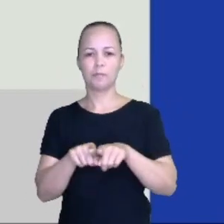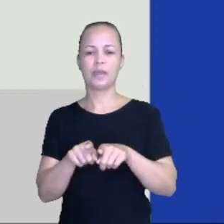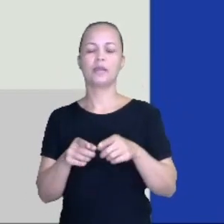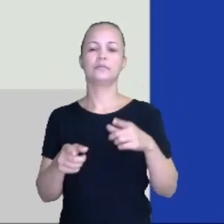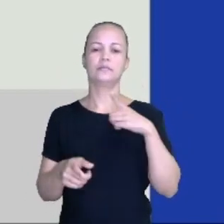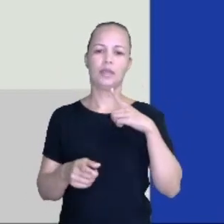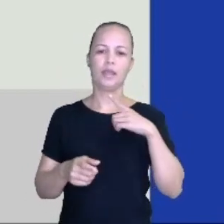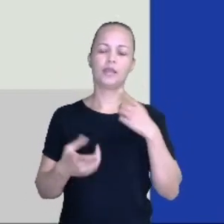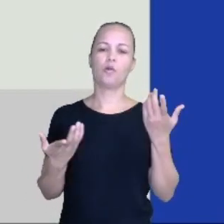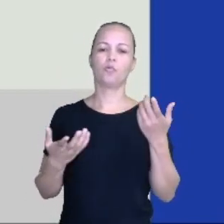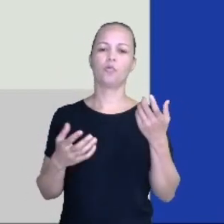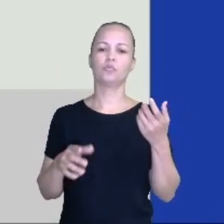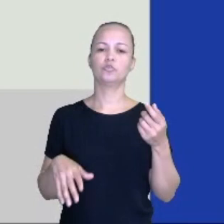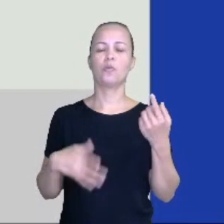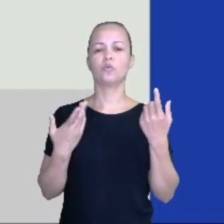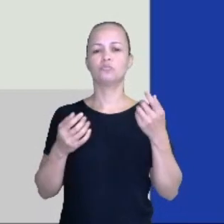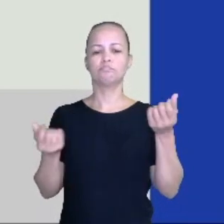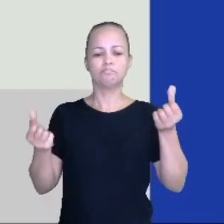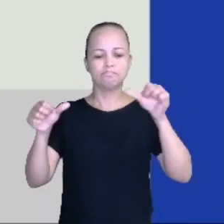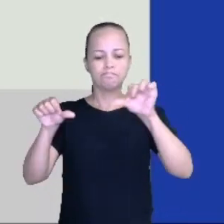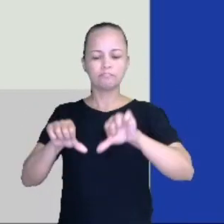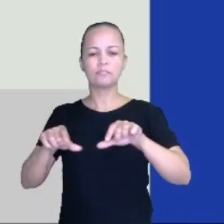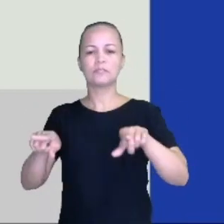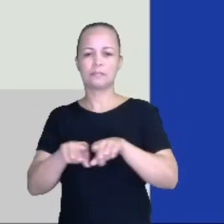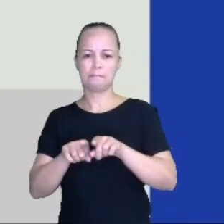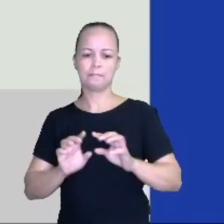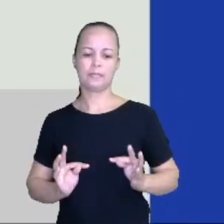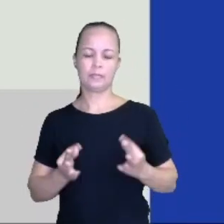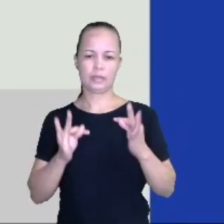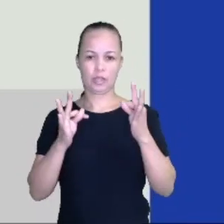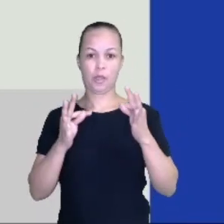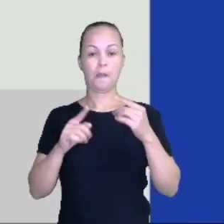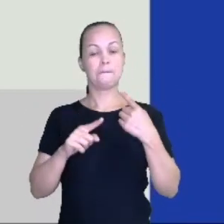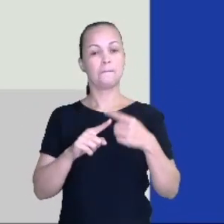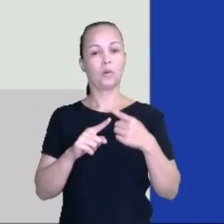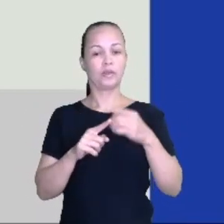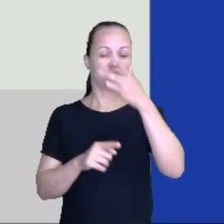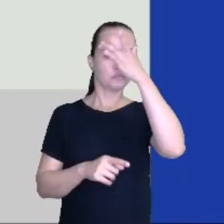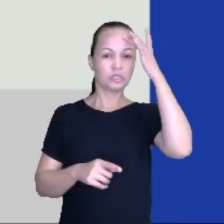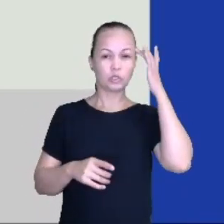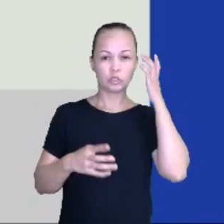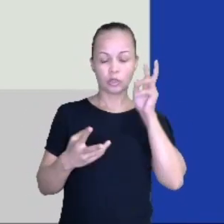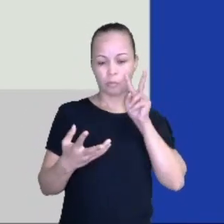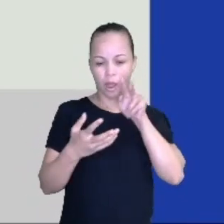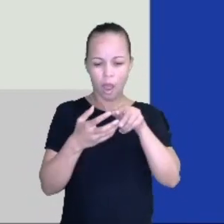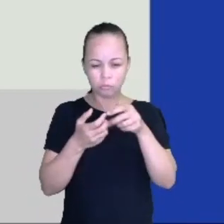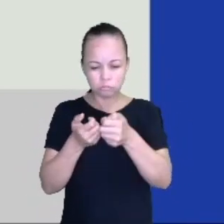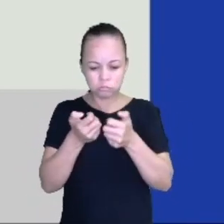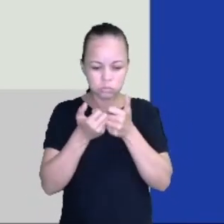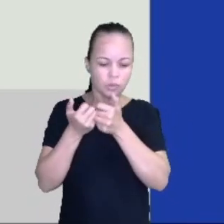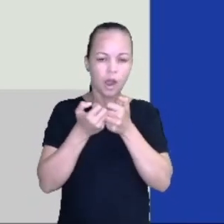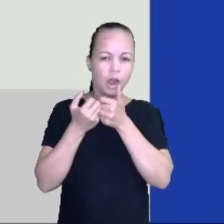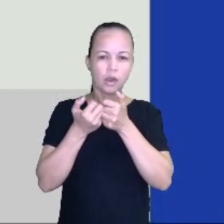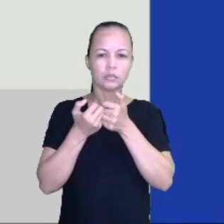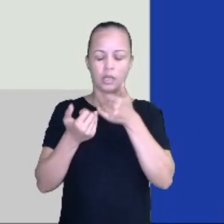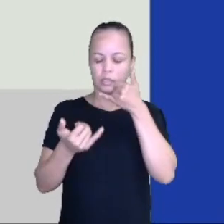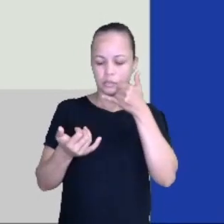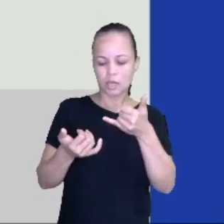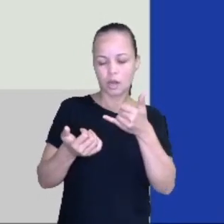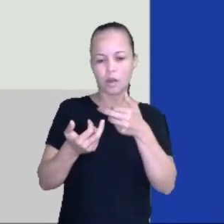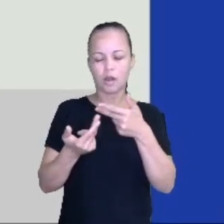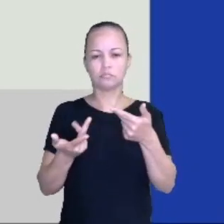negativos em relação à tecnologia, porque cada dia as pessoas estão mais presas a aparelhos tecnológicos em